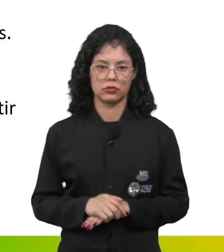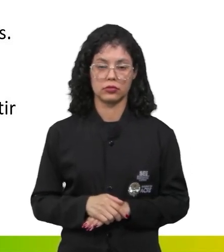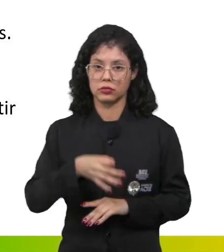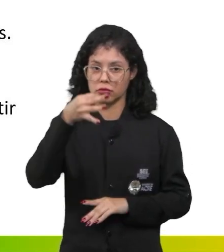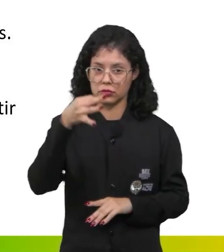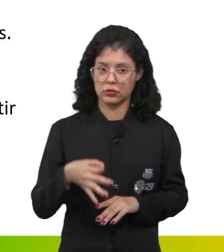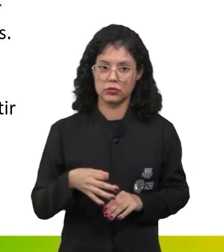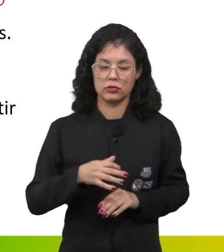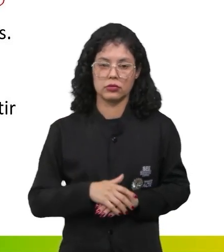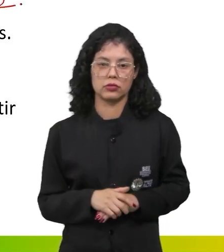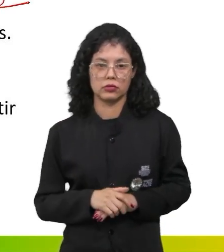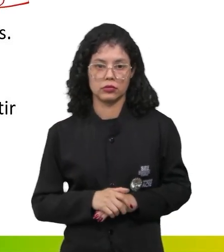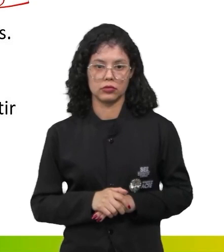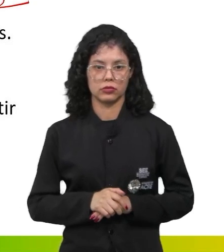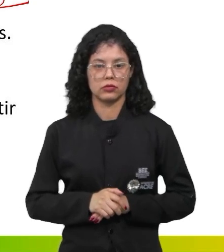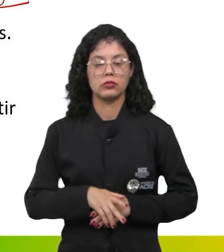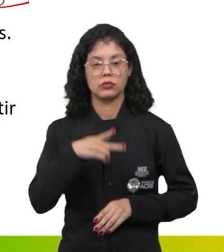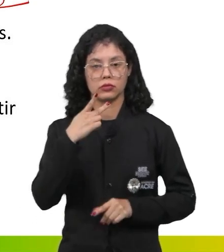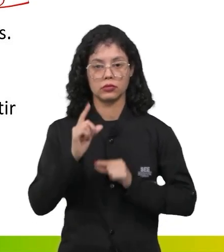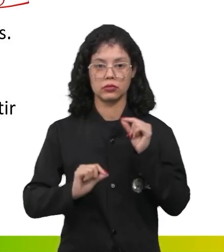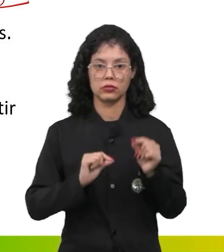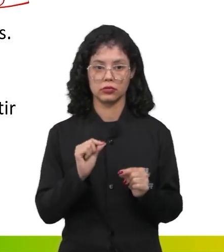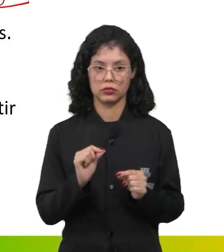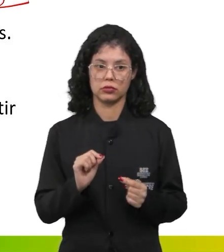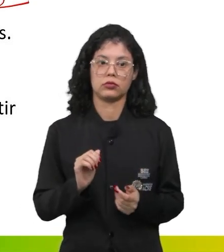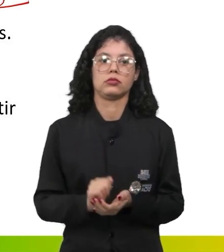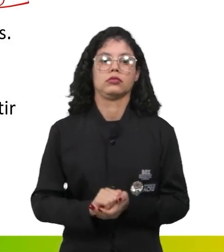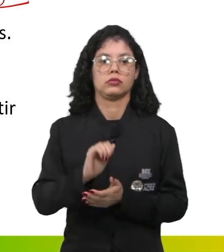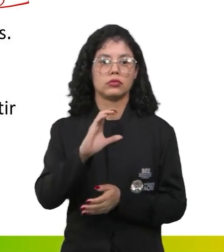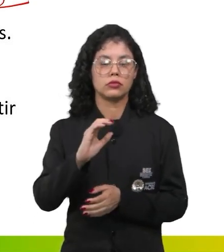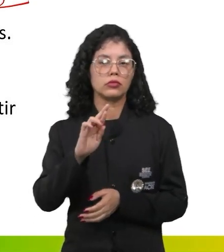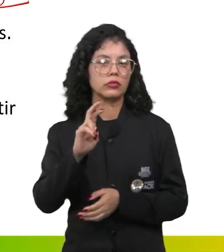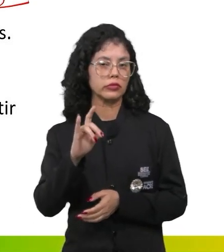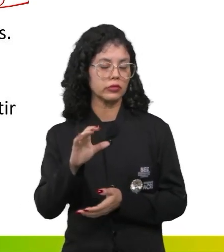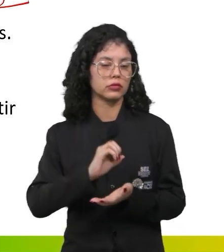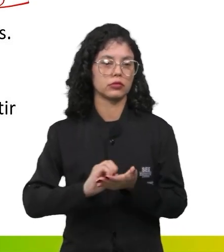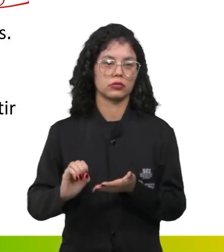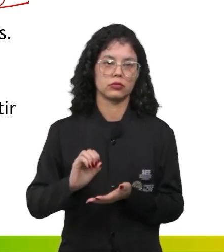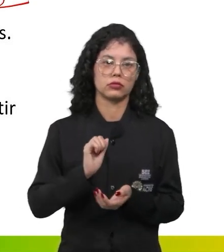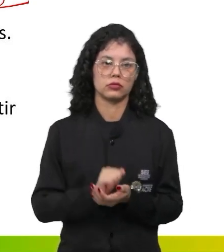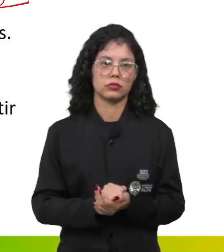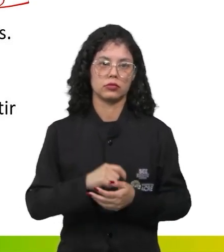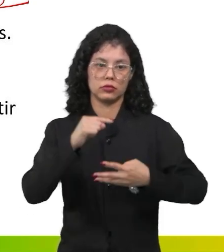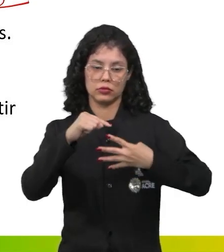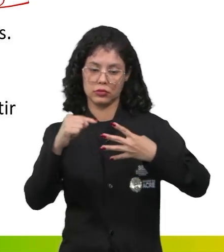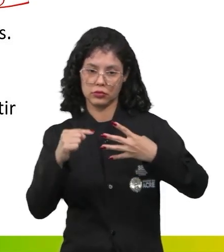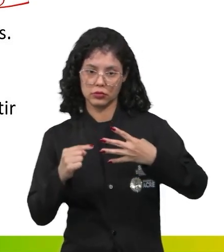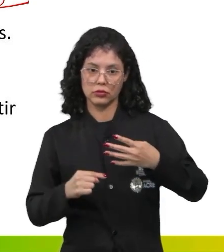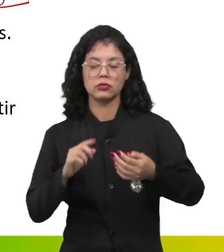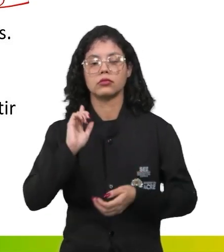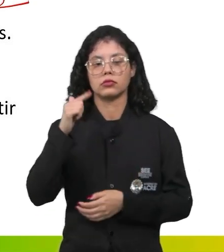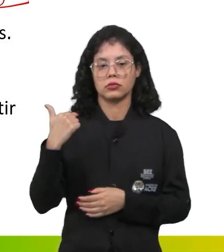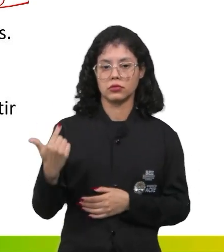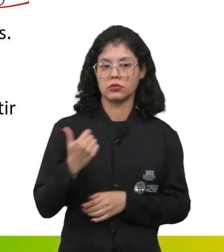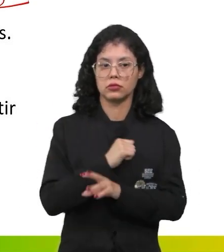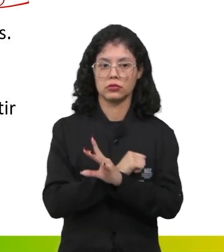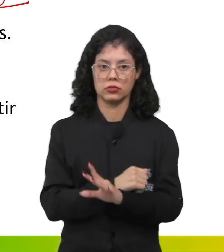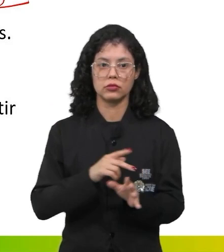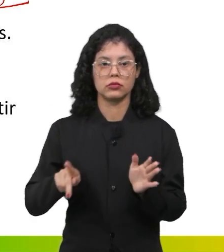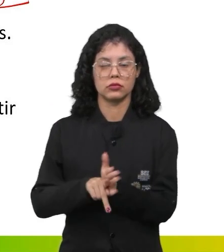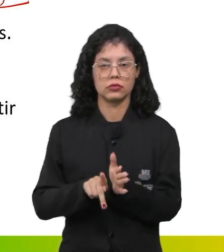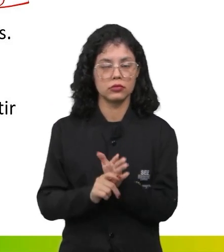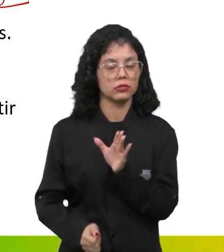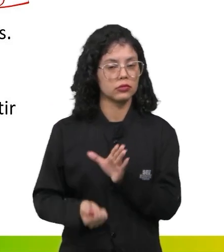está correta, gente, porque ele fala o quê? Compostos orgânicos ali, como aminoácidos, carboidratos e ácidos graxos,